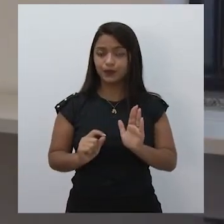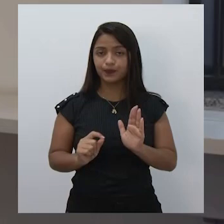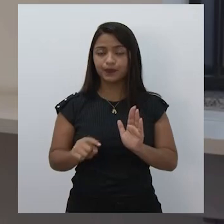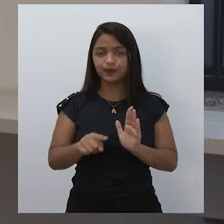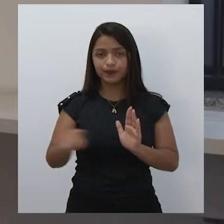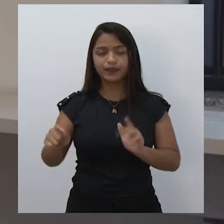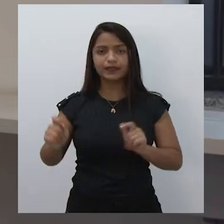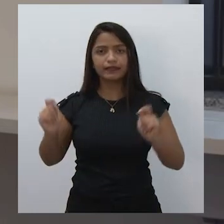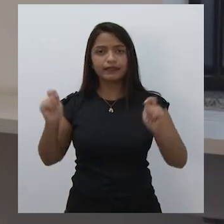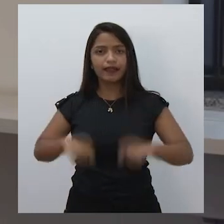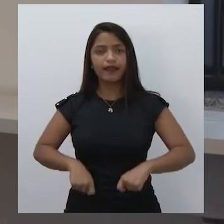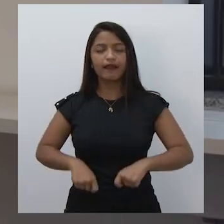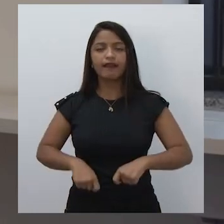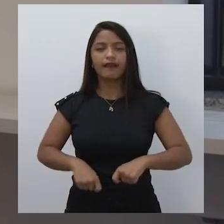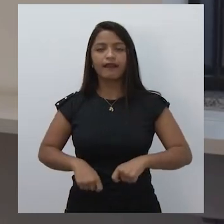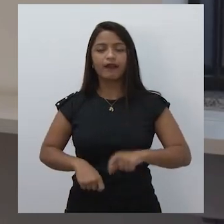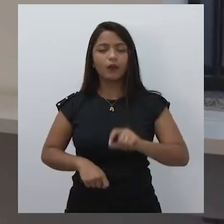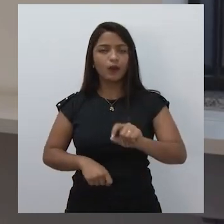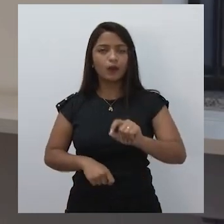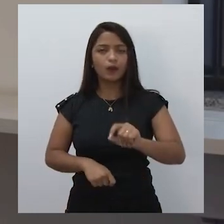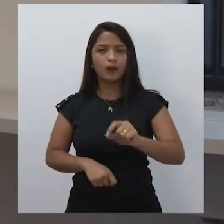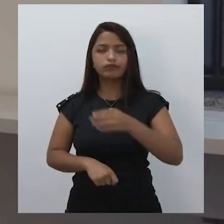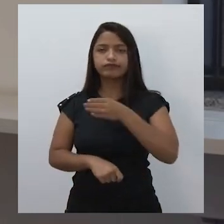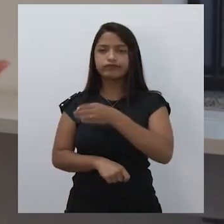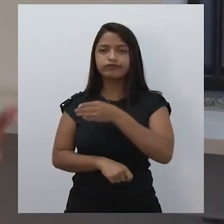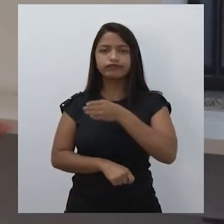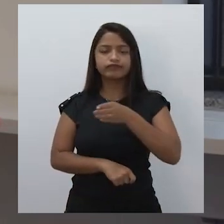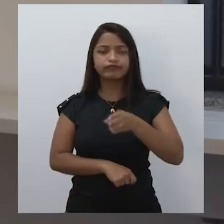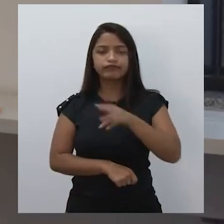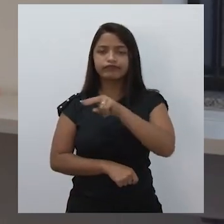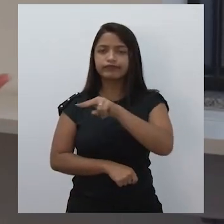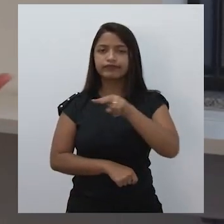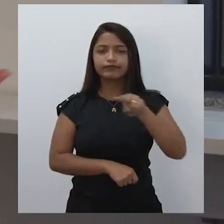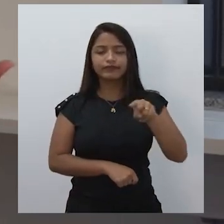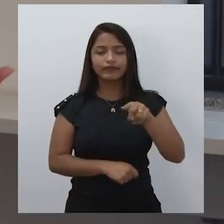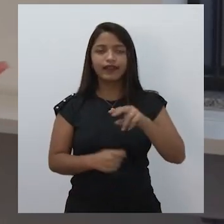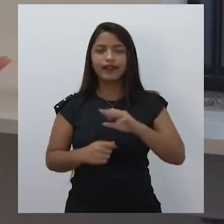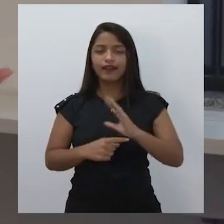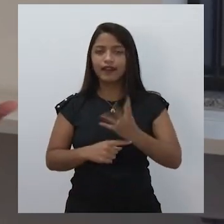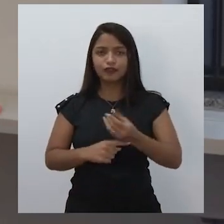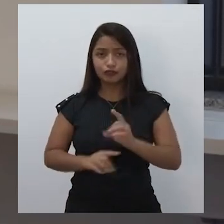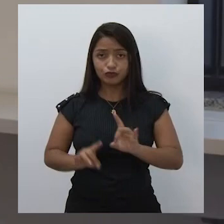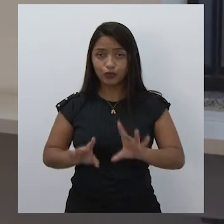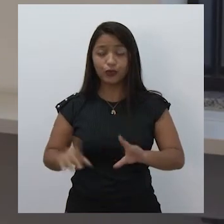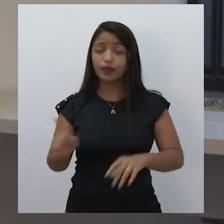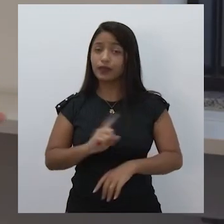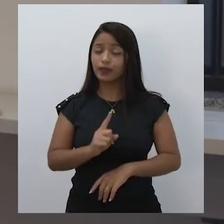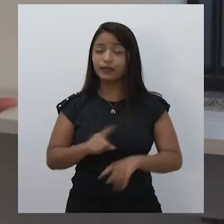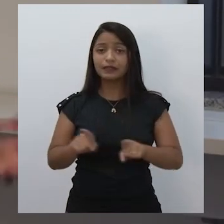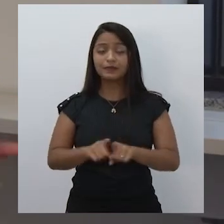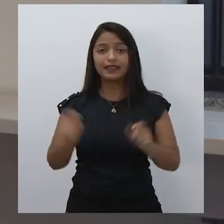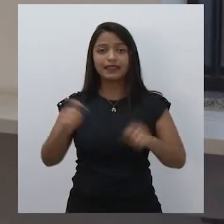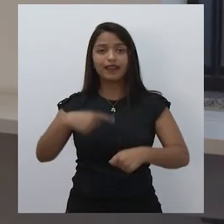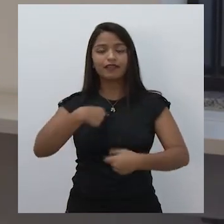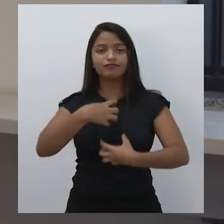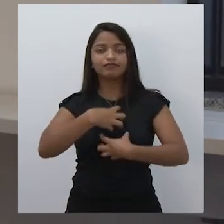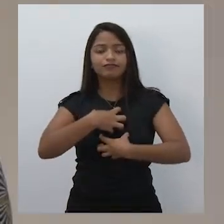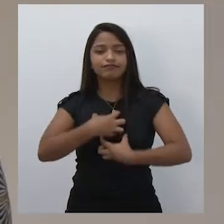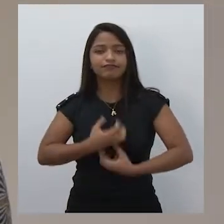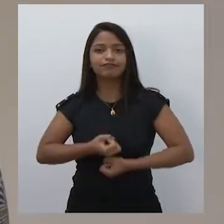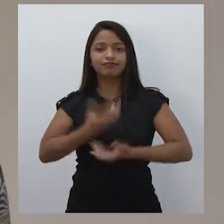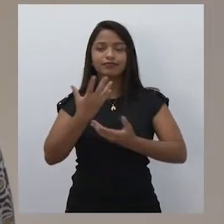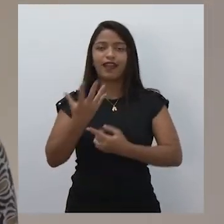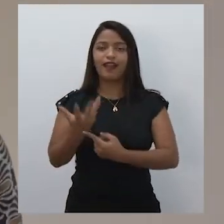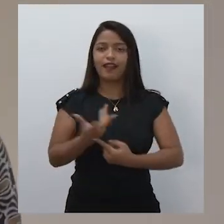a capacidade de fruir, de usufruir, de apreciar a arte, mas também de serem produtores de arte e